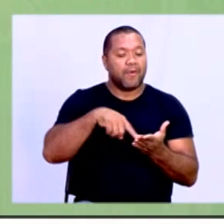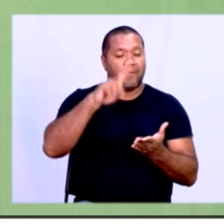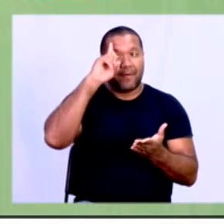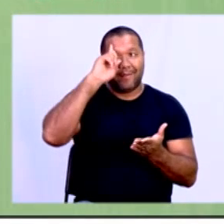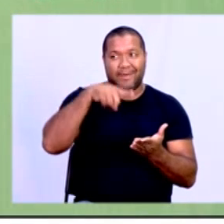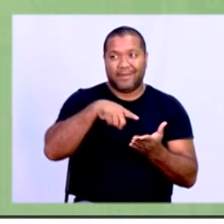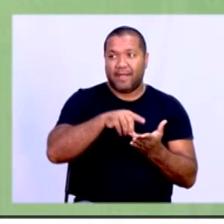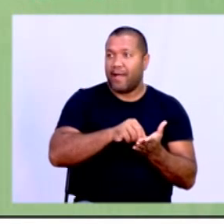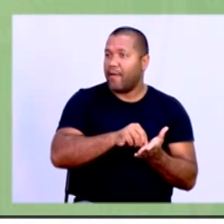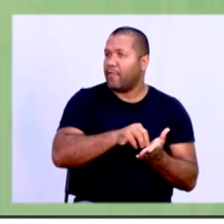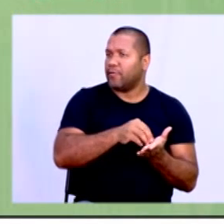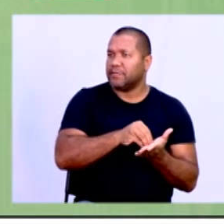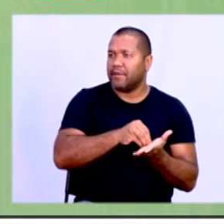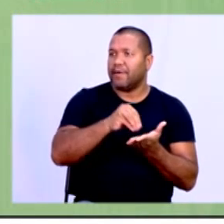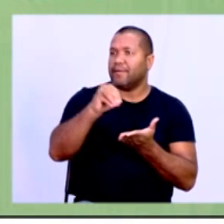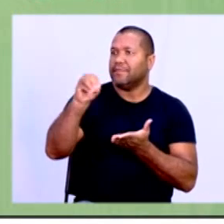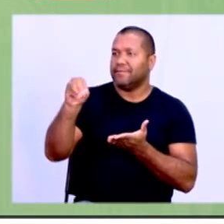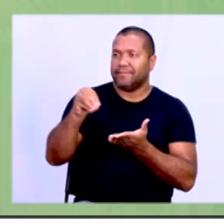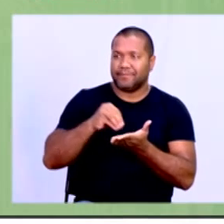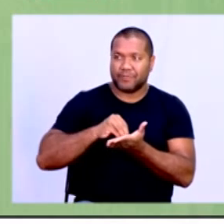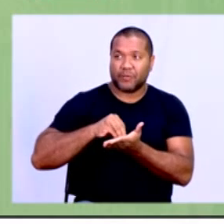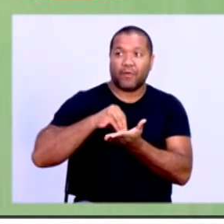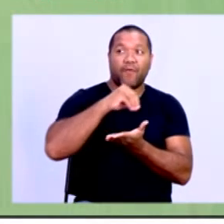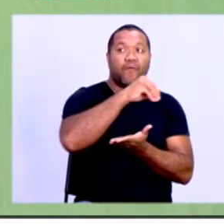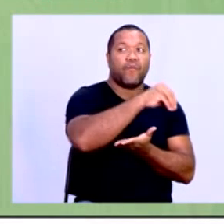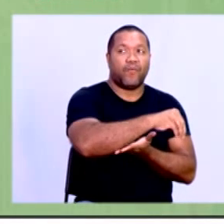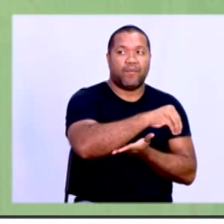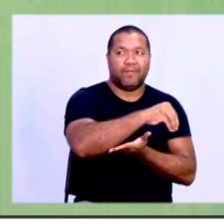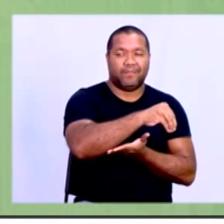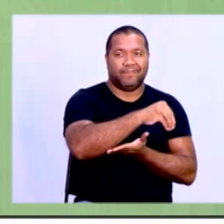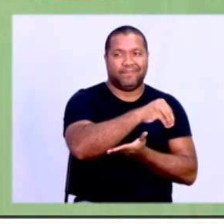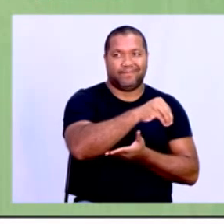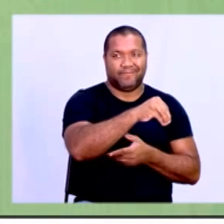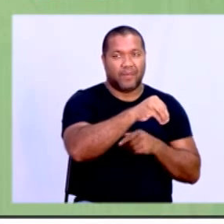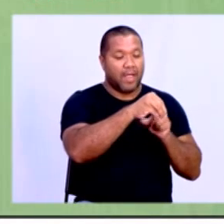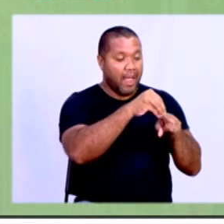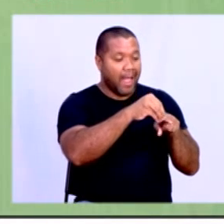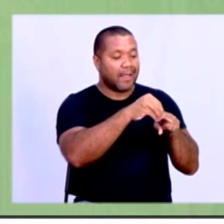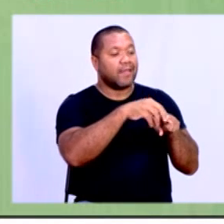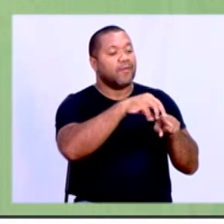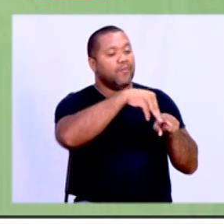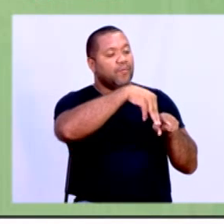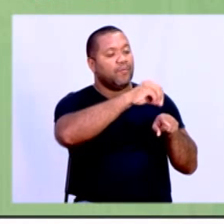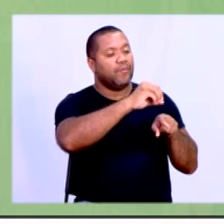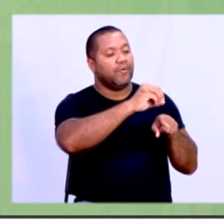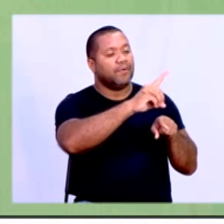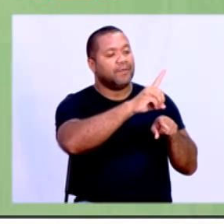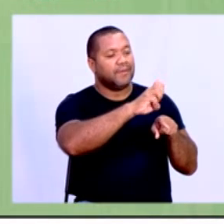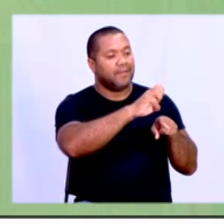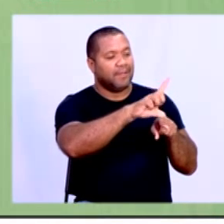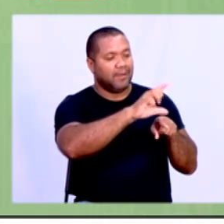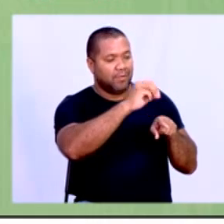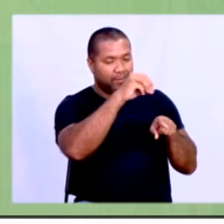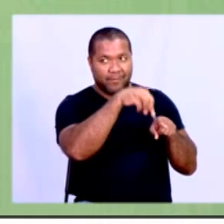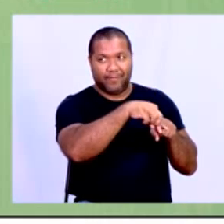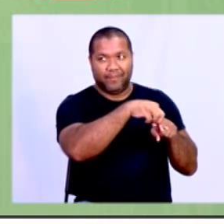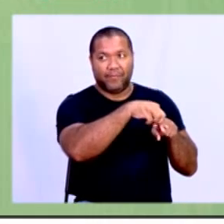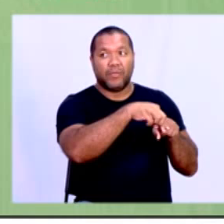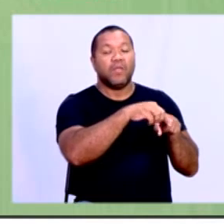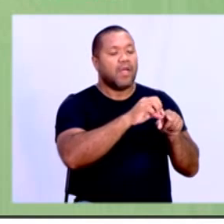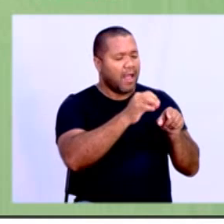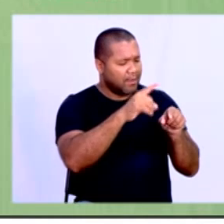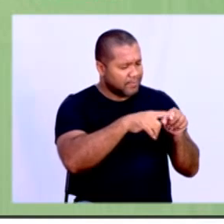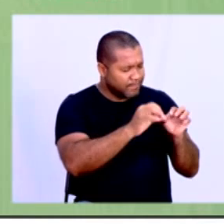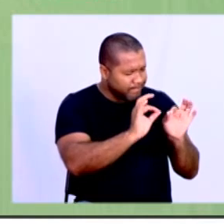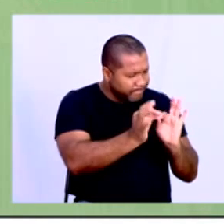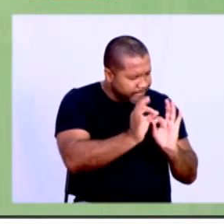dados da aplicação, os dados, para serem obtidos e processados pela camada modelo. Depois que estiver tudo correto